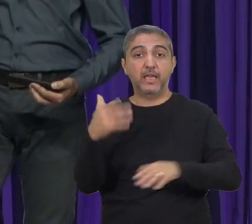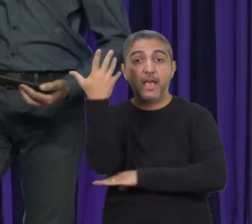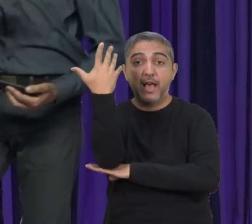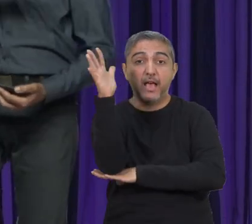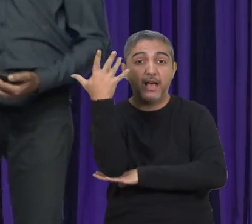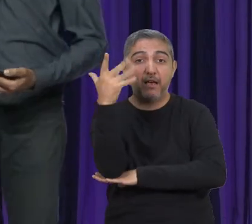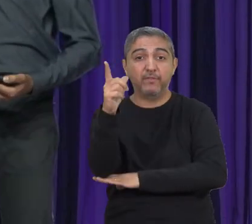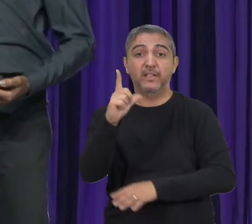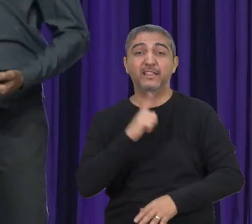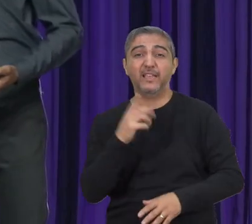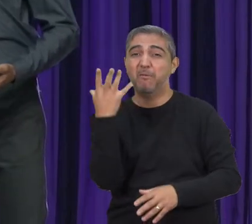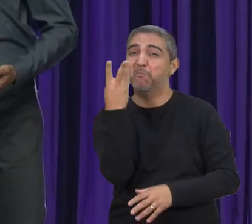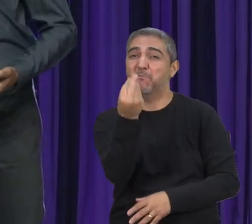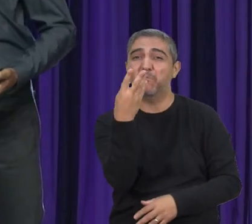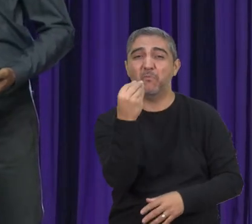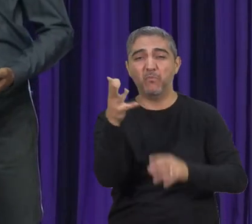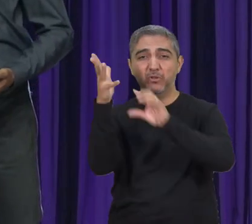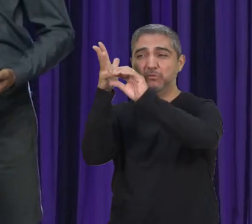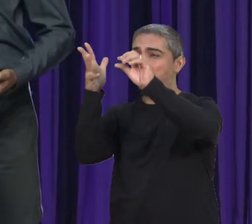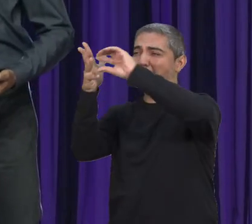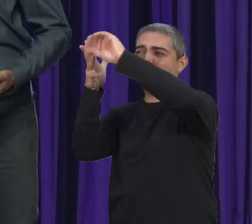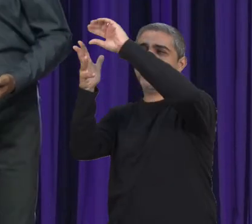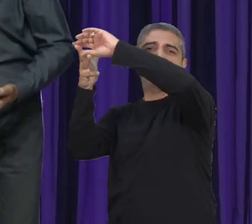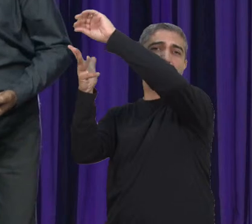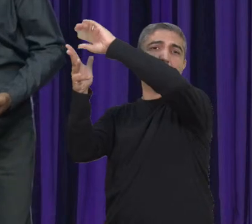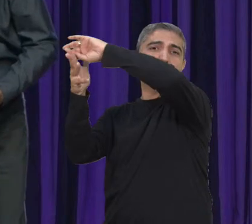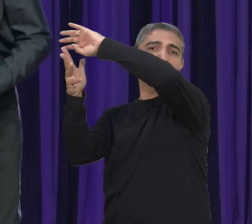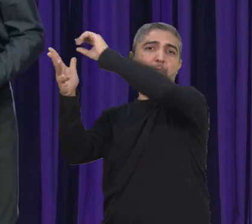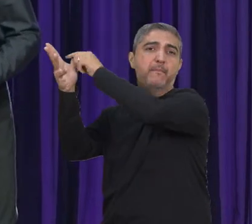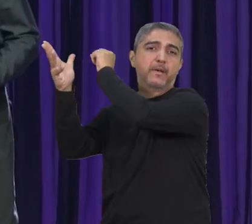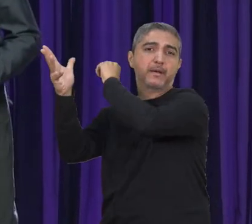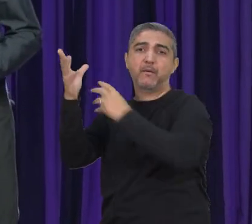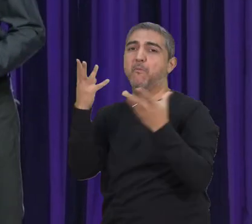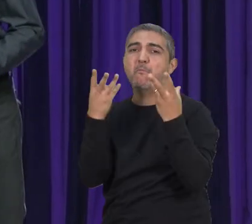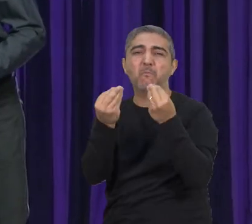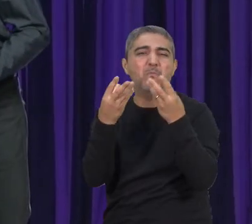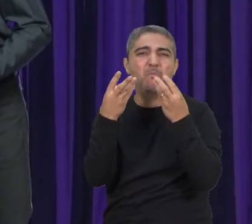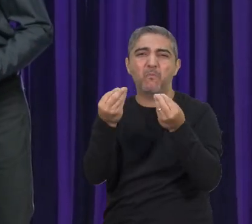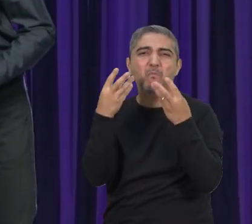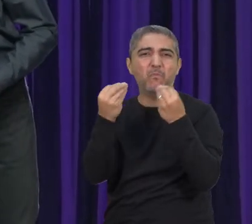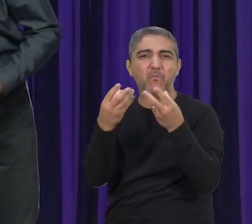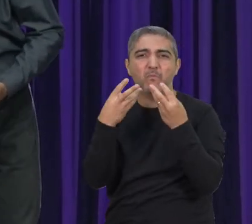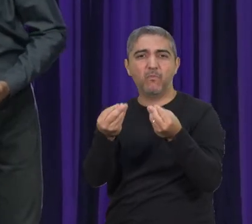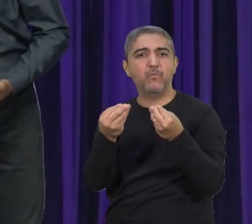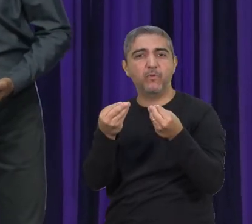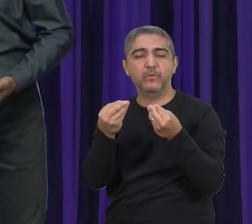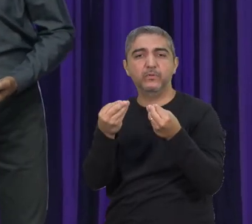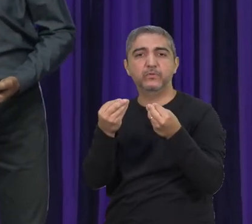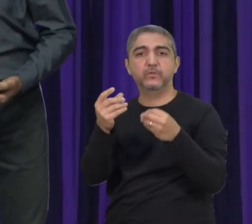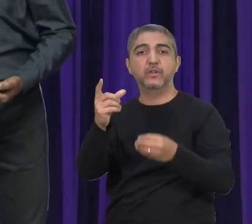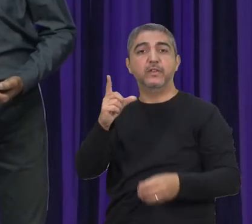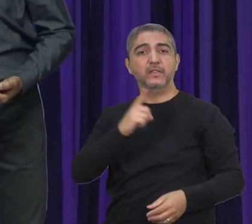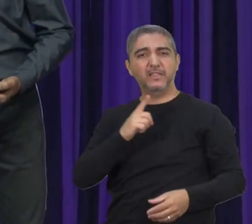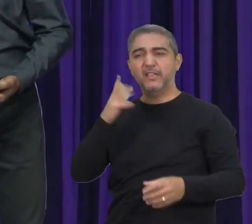ramos, todos eles produzindo o mesmo tipo de fruto, que é o amor.